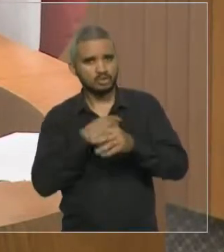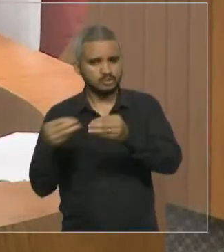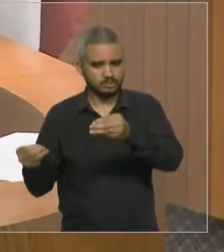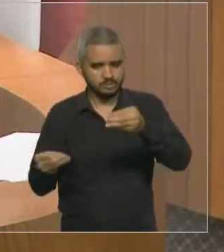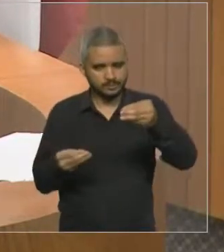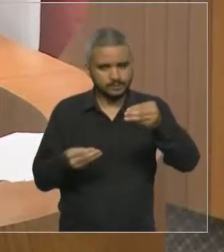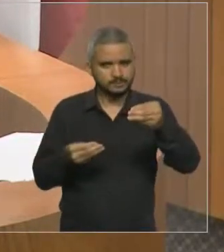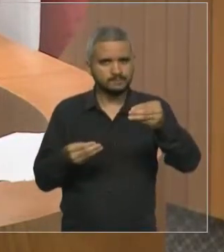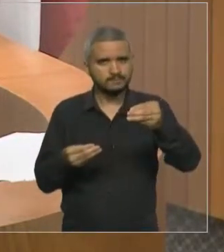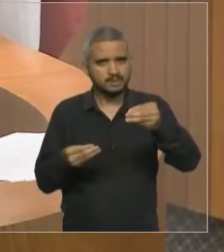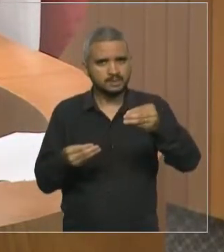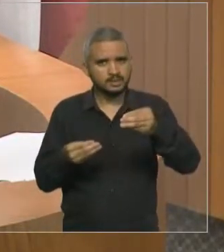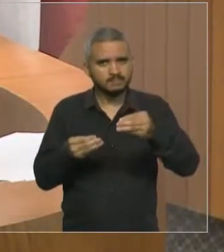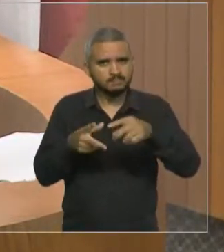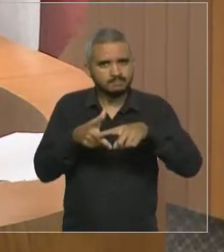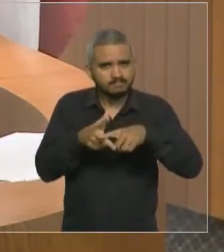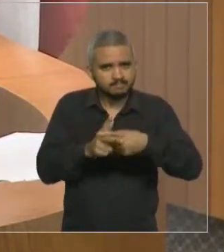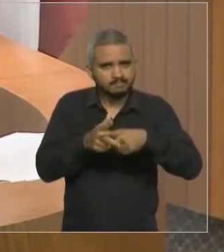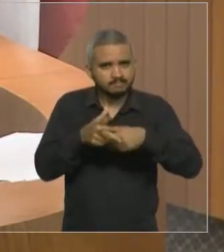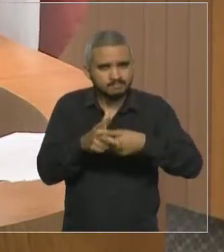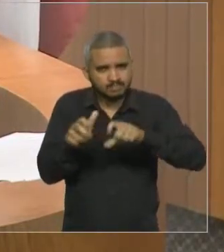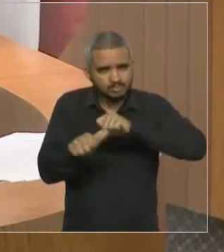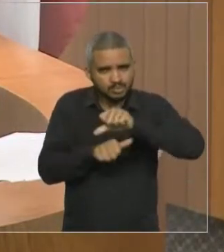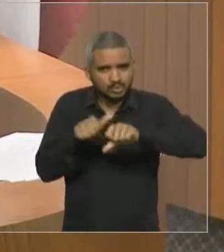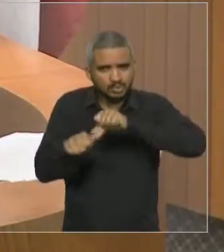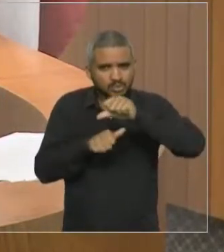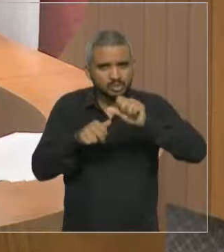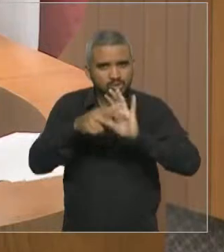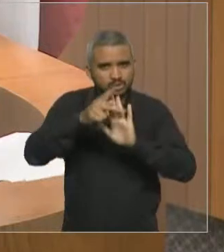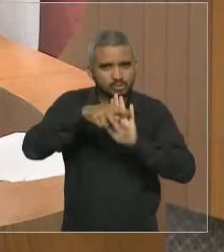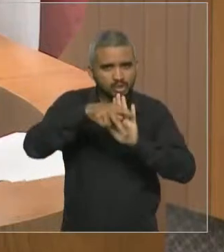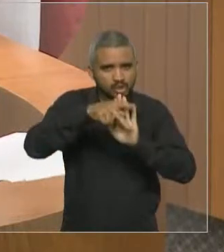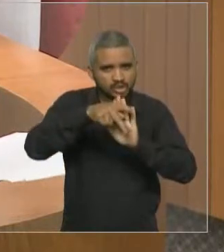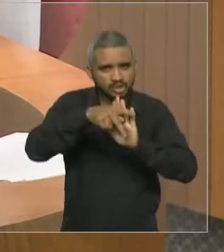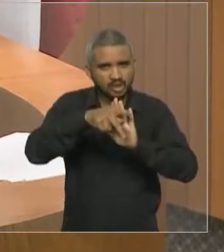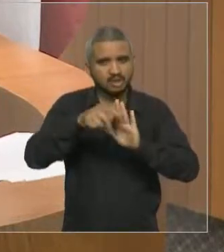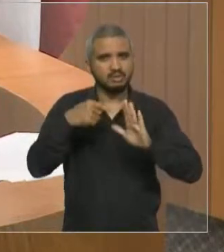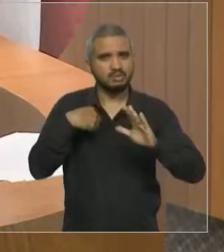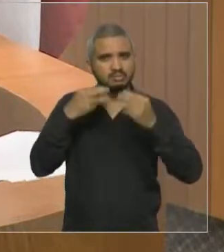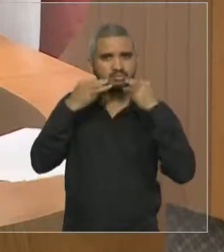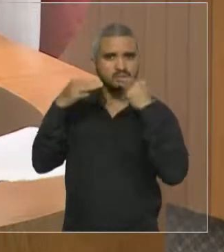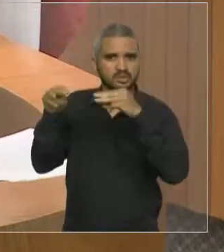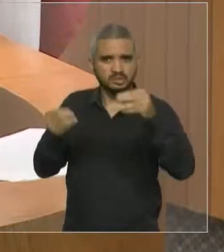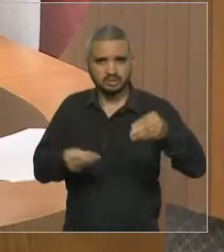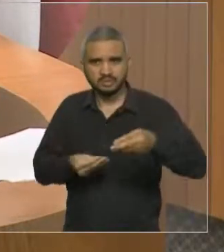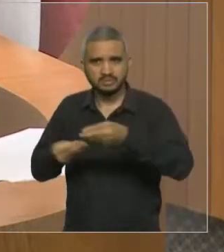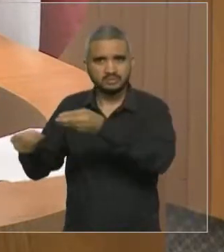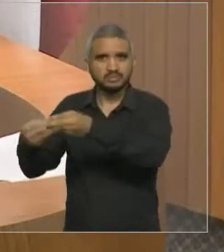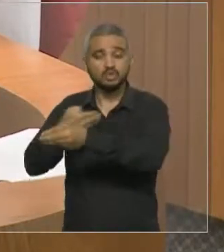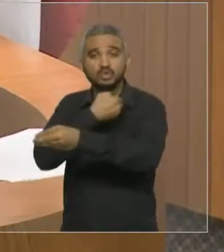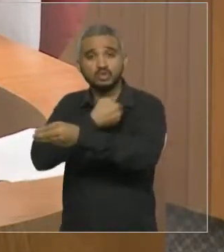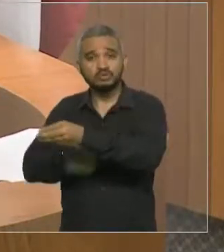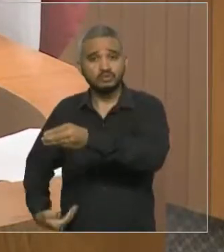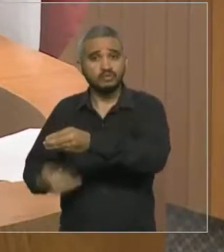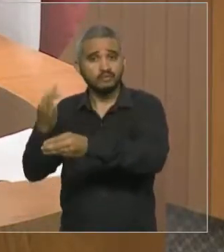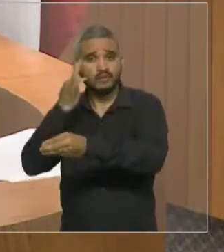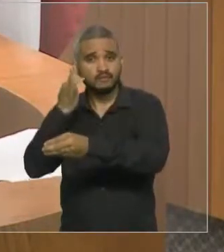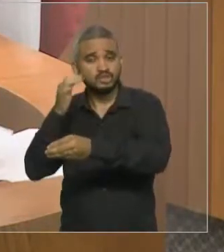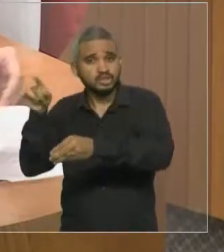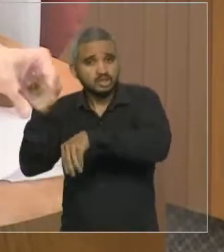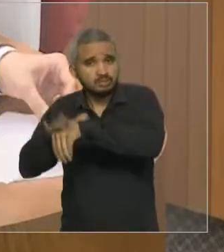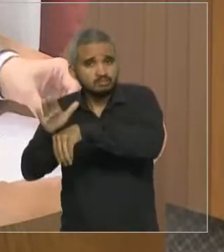e apresentar ao governador para que este enviar sua mensagem para a assembléia legislativa para as devidas correções